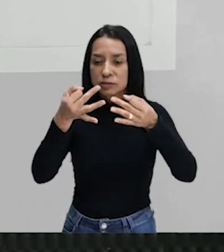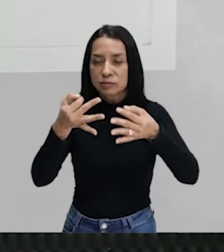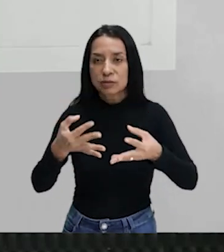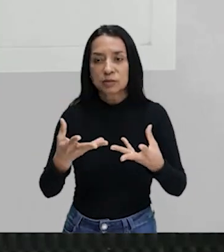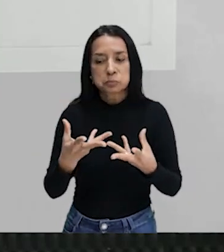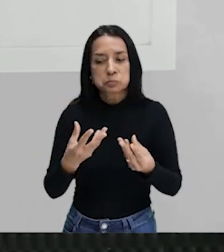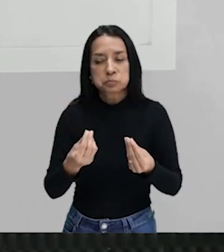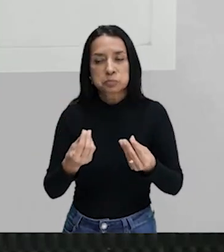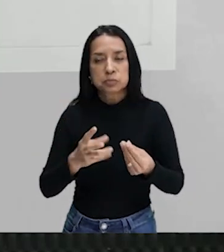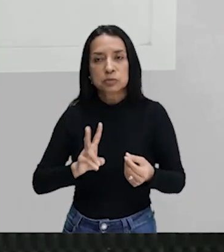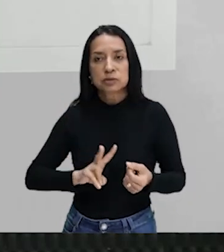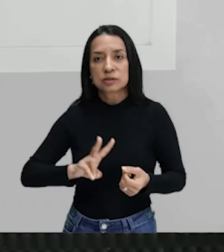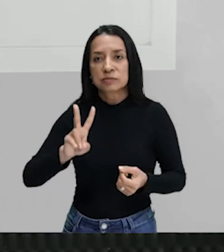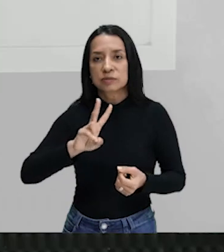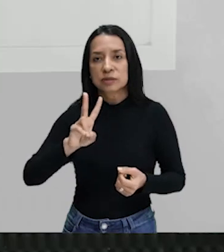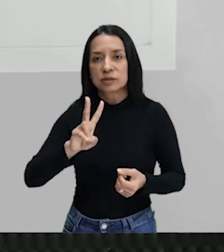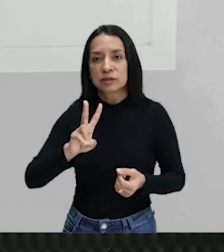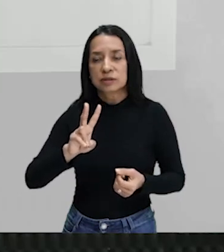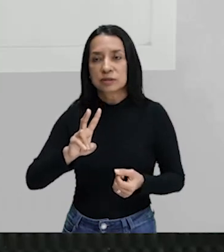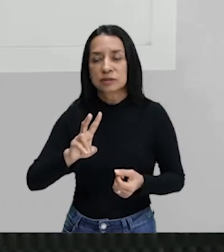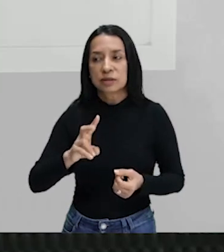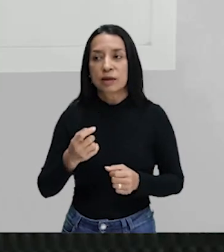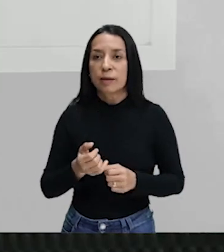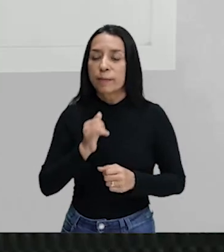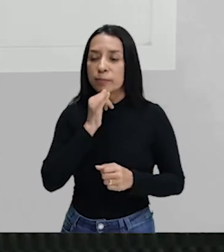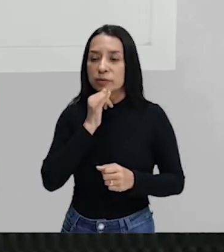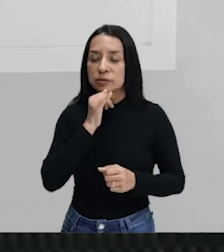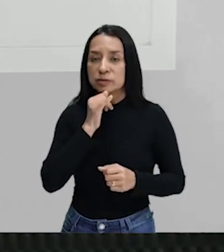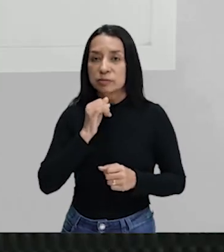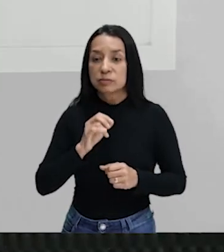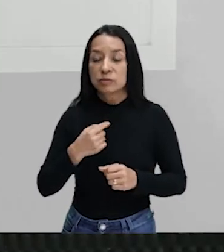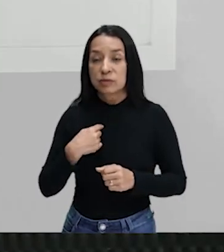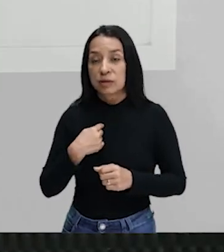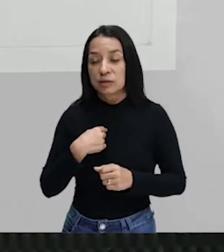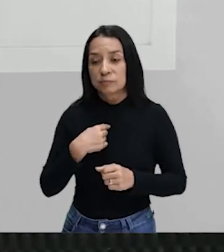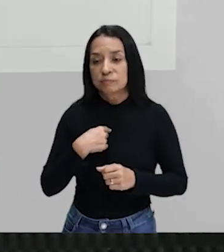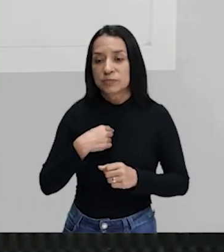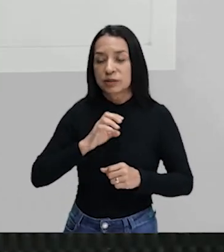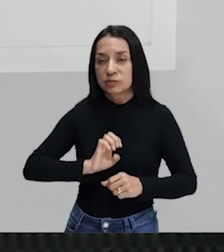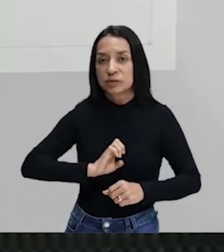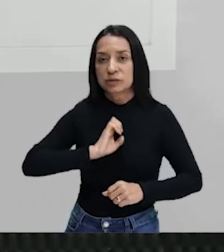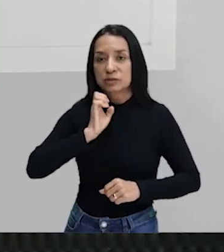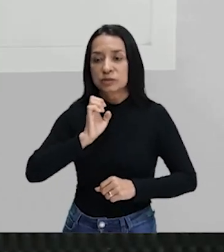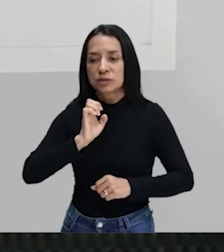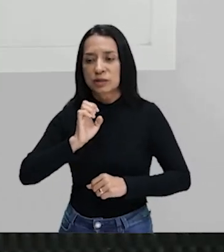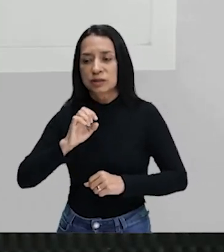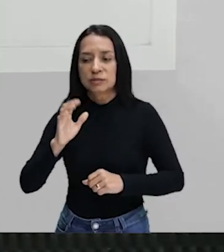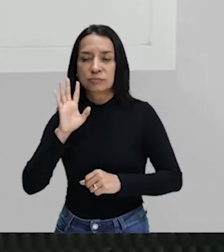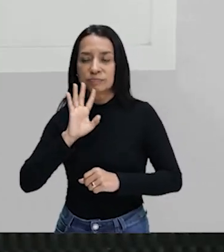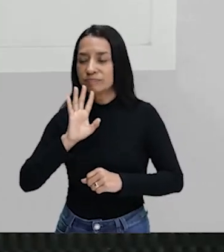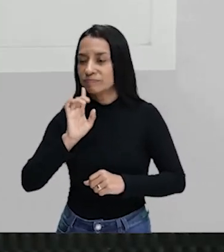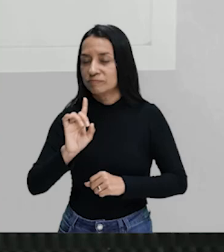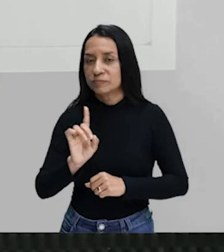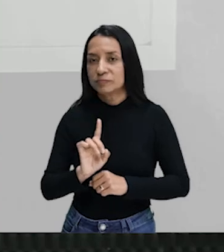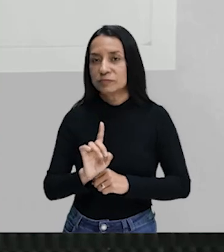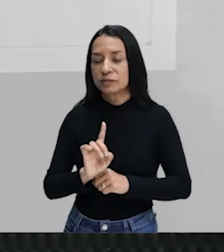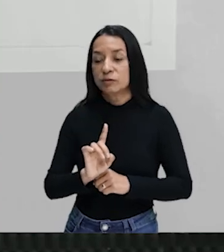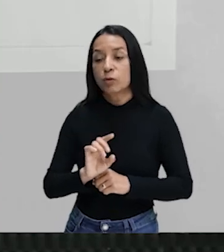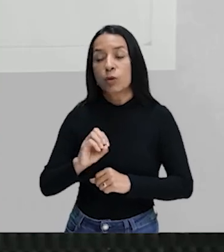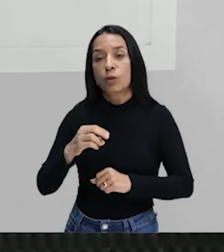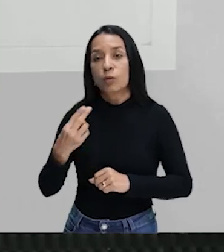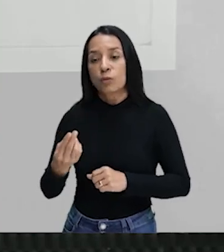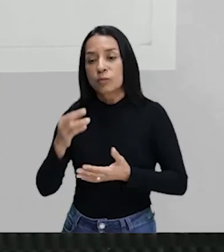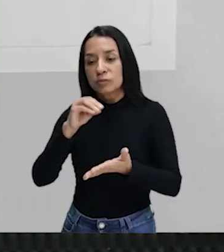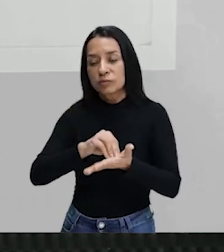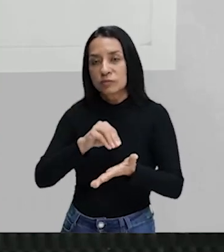e colocando, olha, quando eu exagero aqui não fica legal, quando eu retiro muito ela também não, eu preciso do equilíbrio